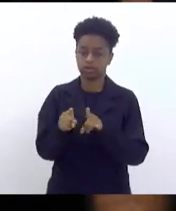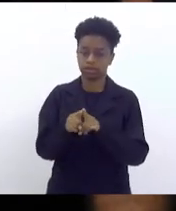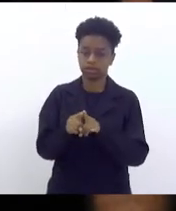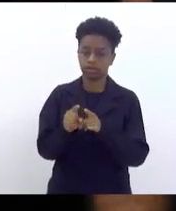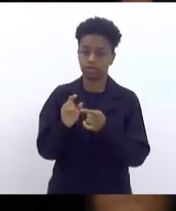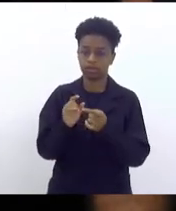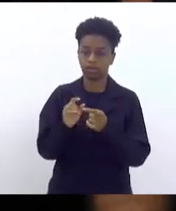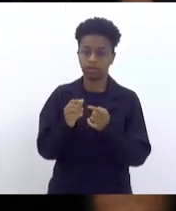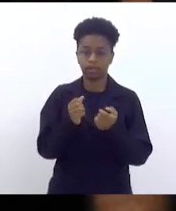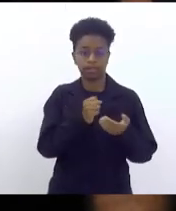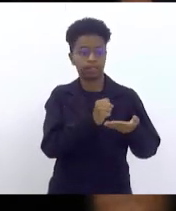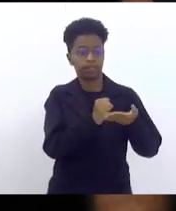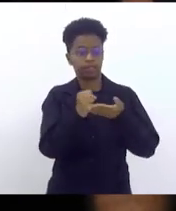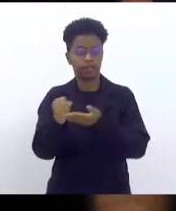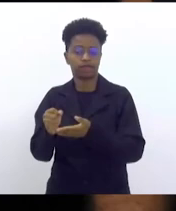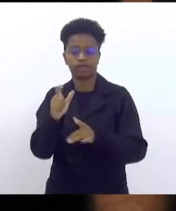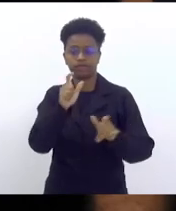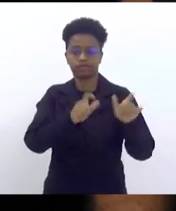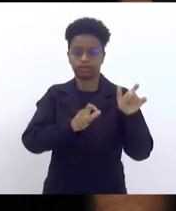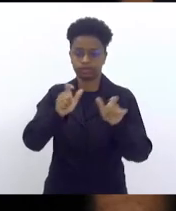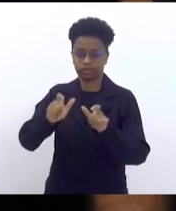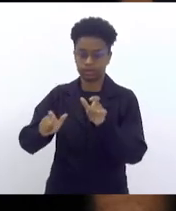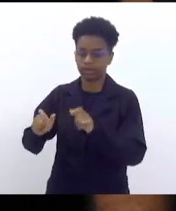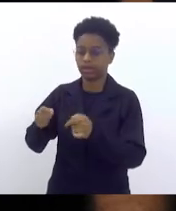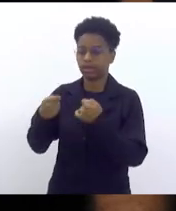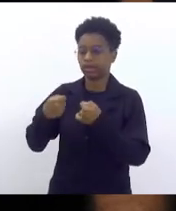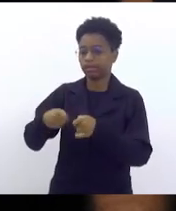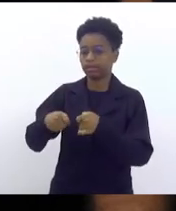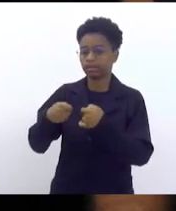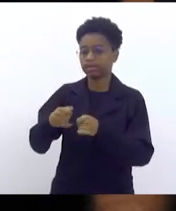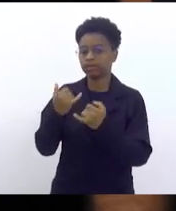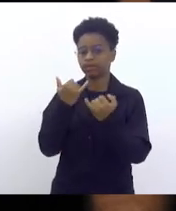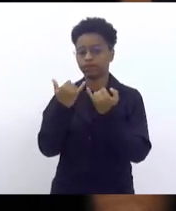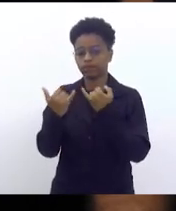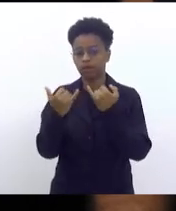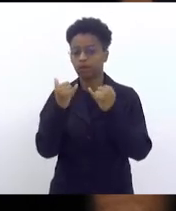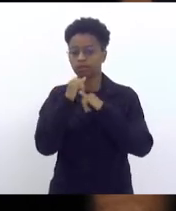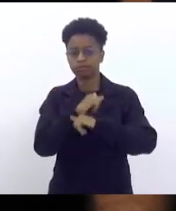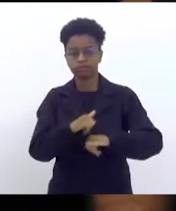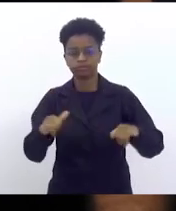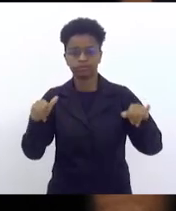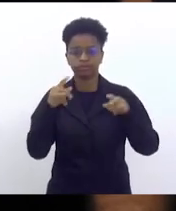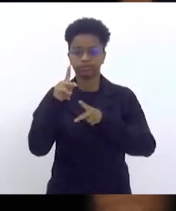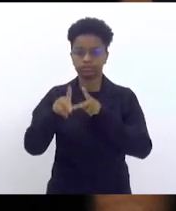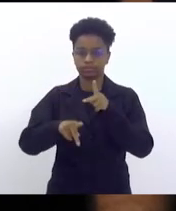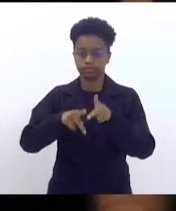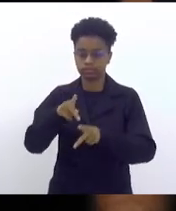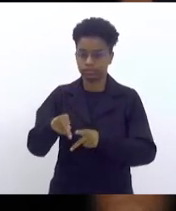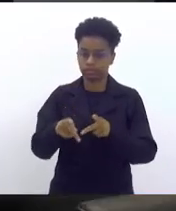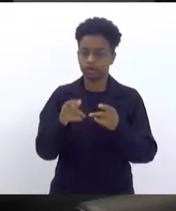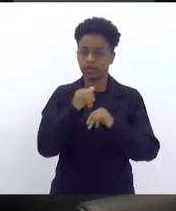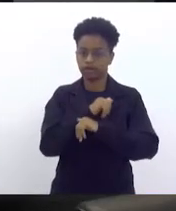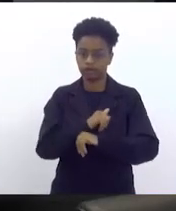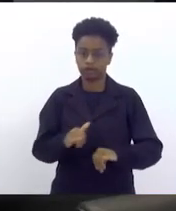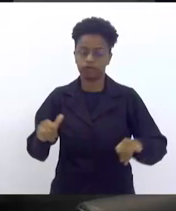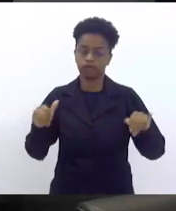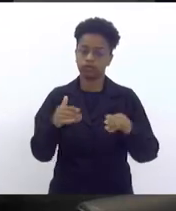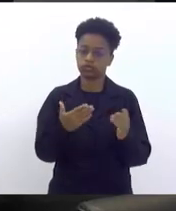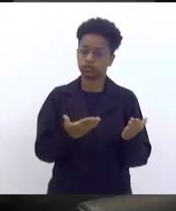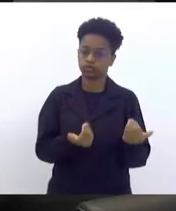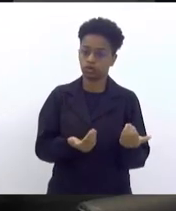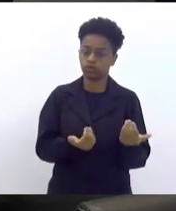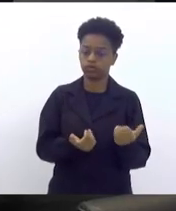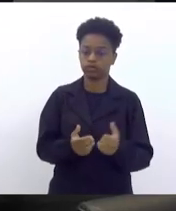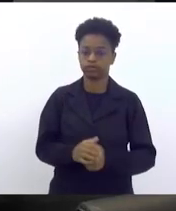estrelas todas aqui para levar essa essa informação ao povo essa informação ou jovens porque